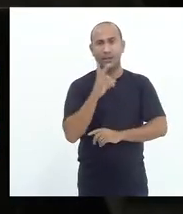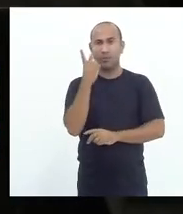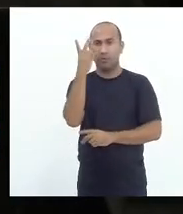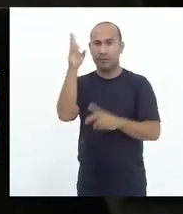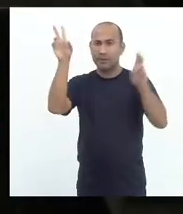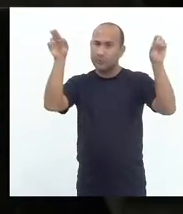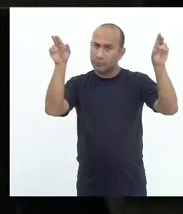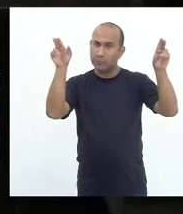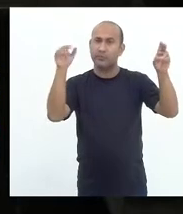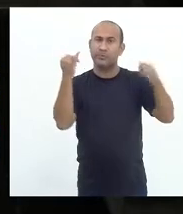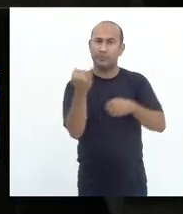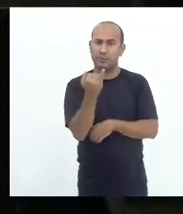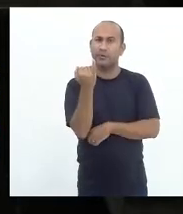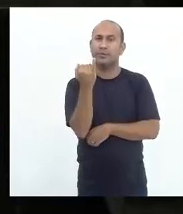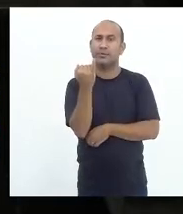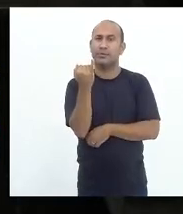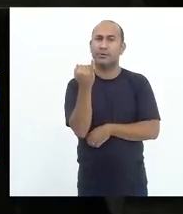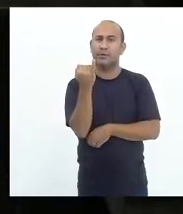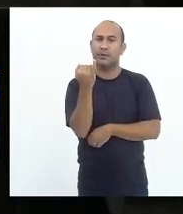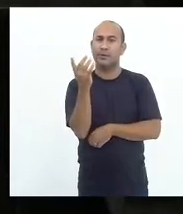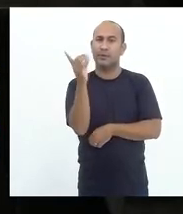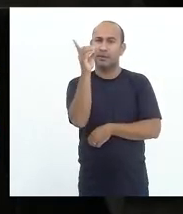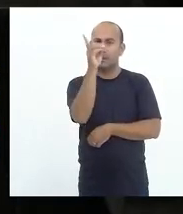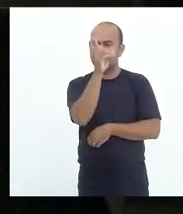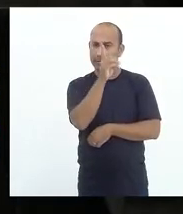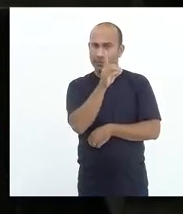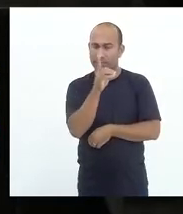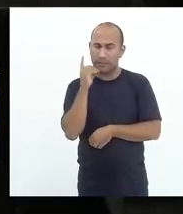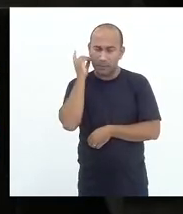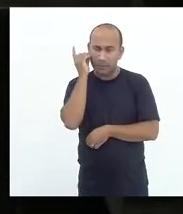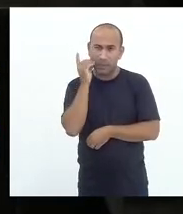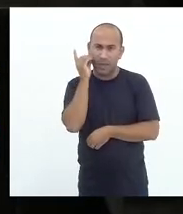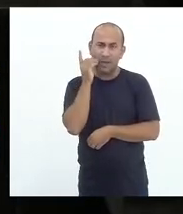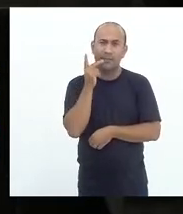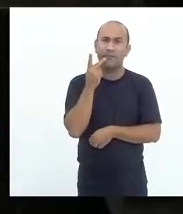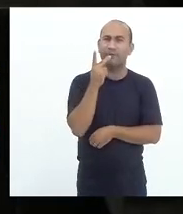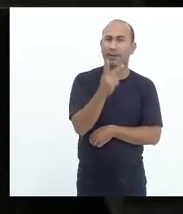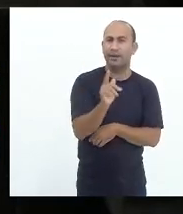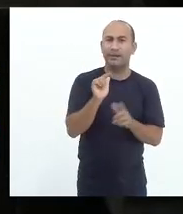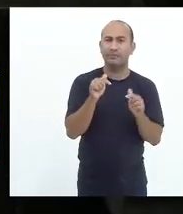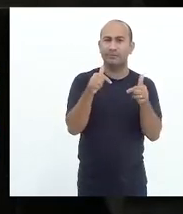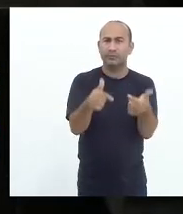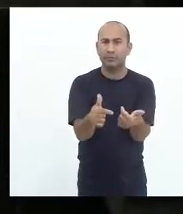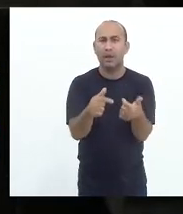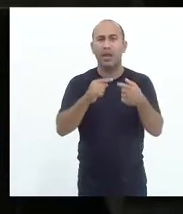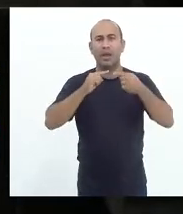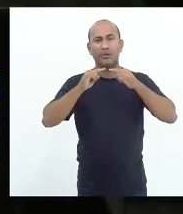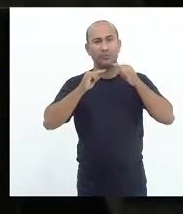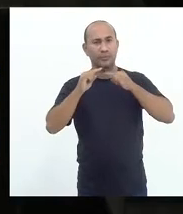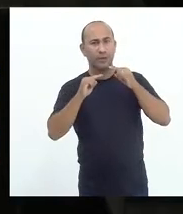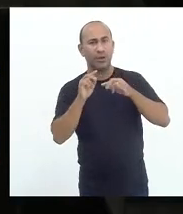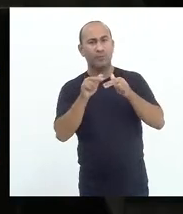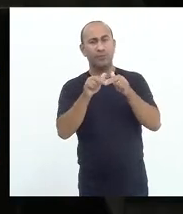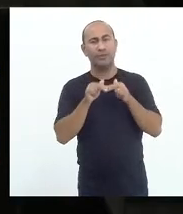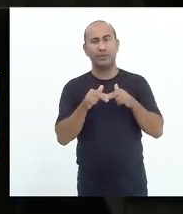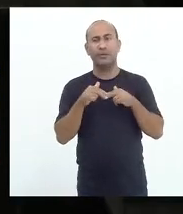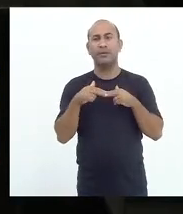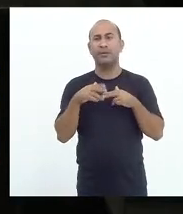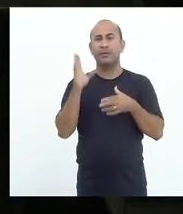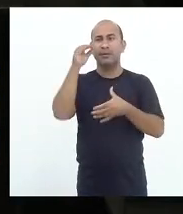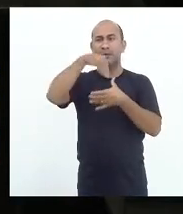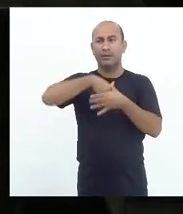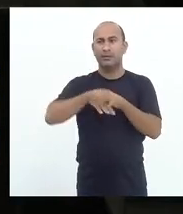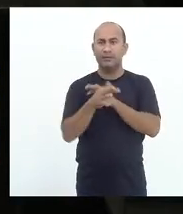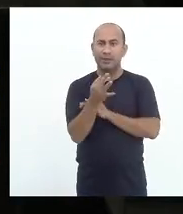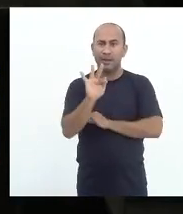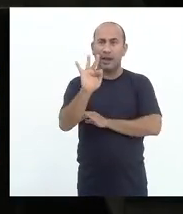fundo, deputado Eliomar. Primeira questão de fundo é a discussão relacionada às competências dos entes federativos.